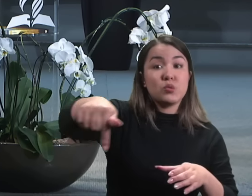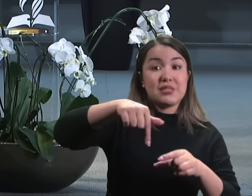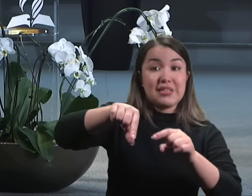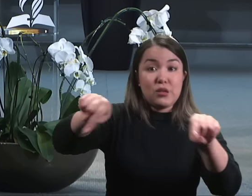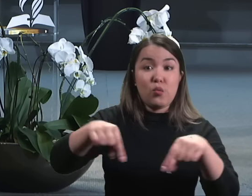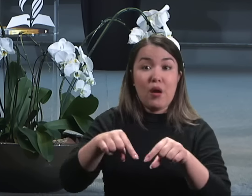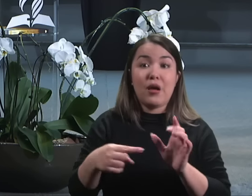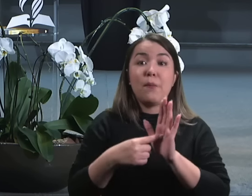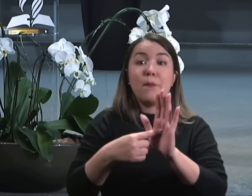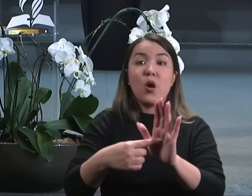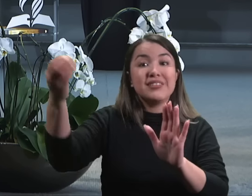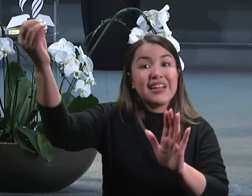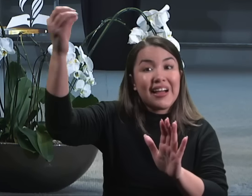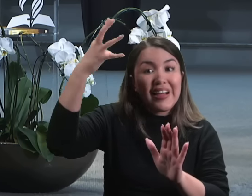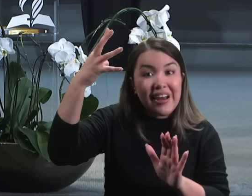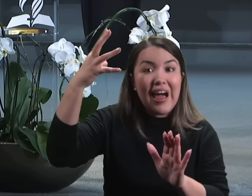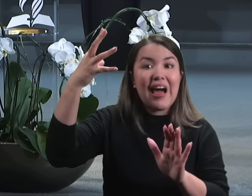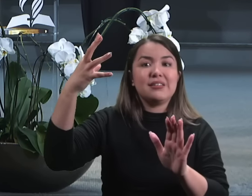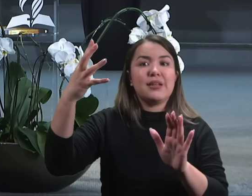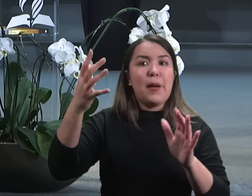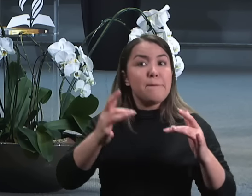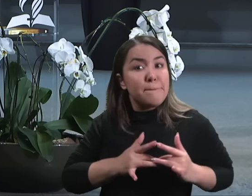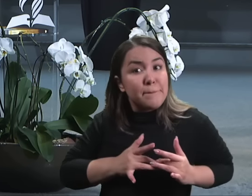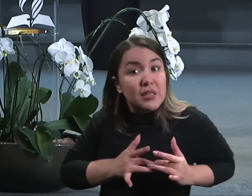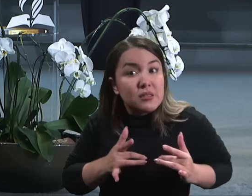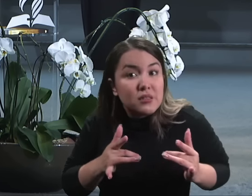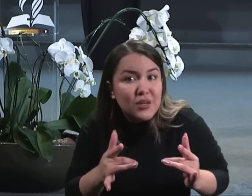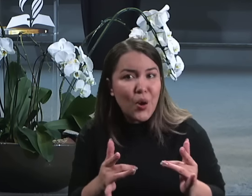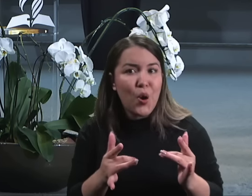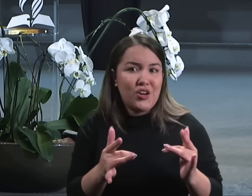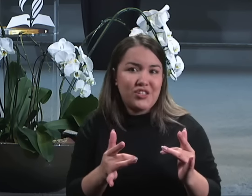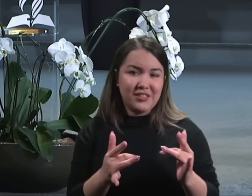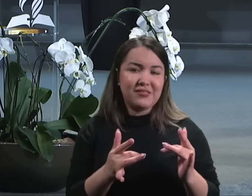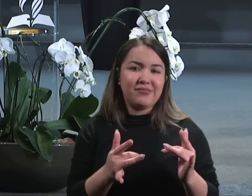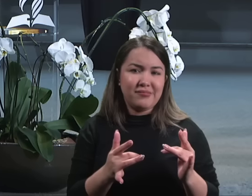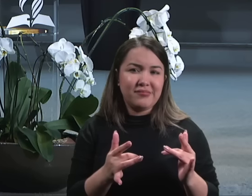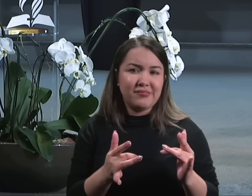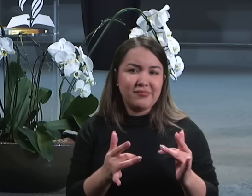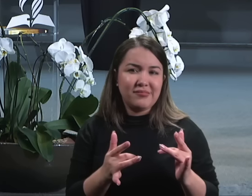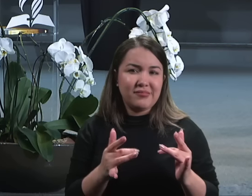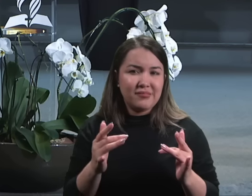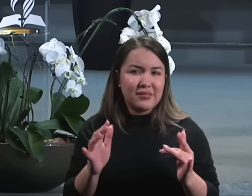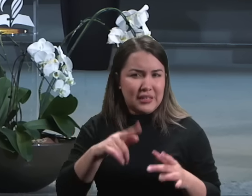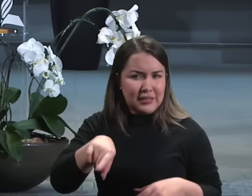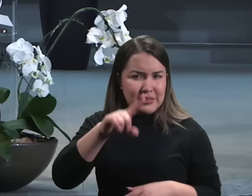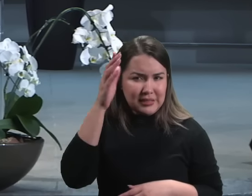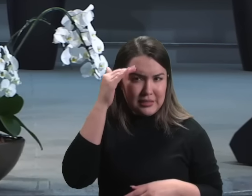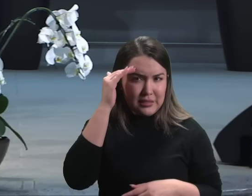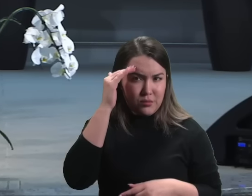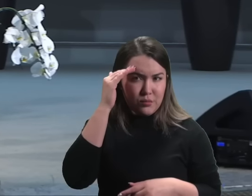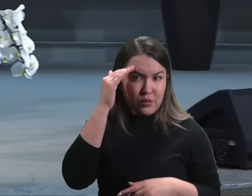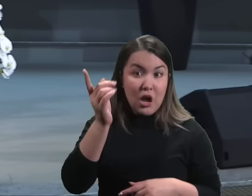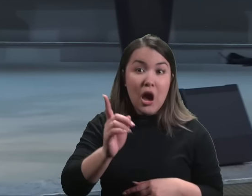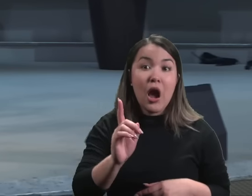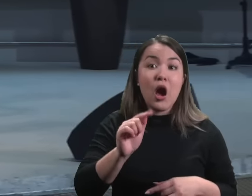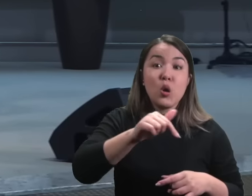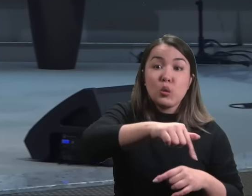sua graça a sua misericórdia estamos juntos veja não é nos